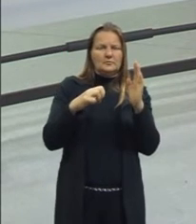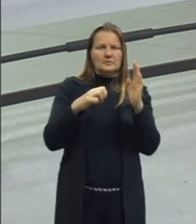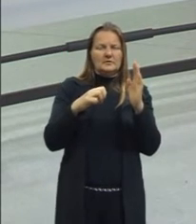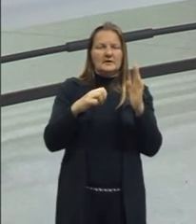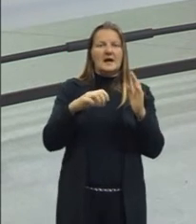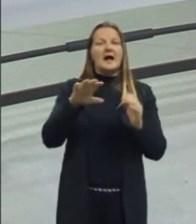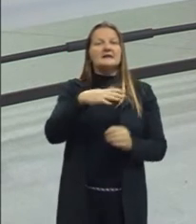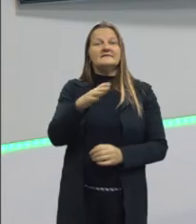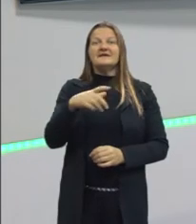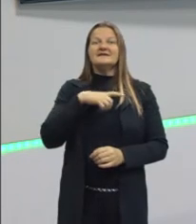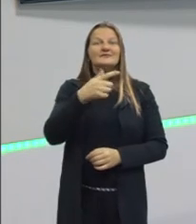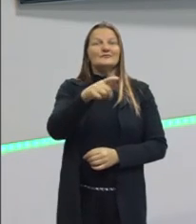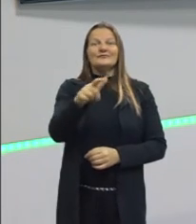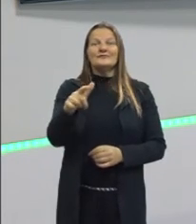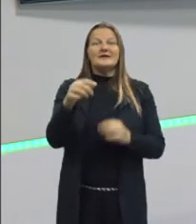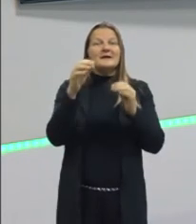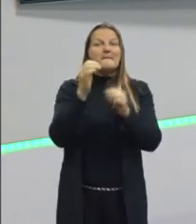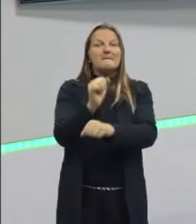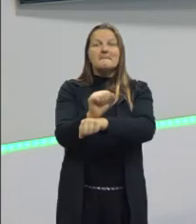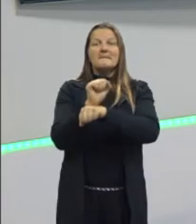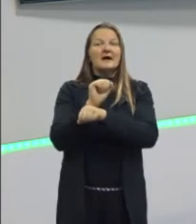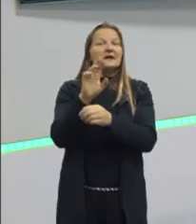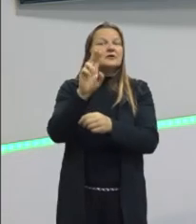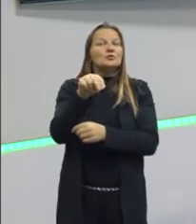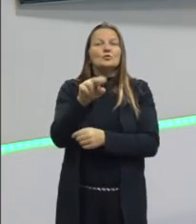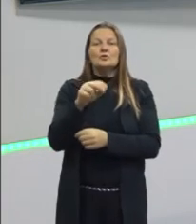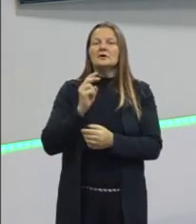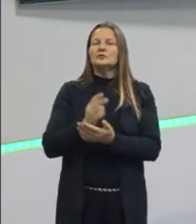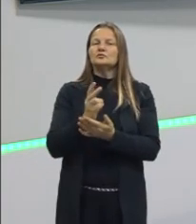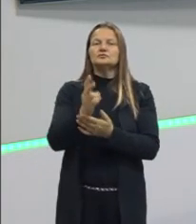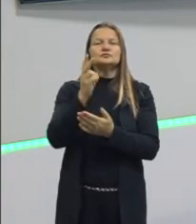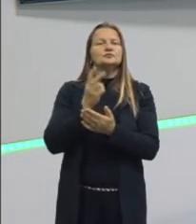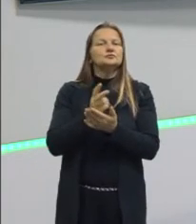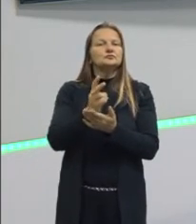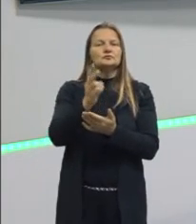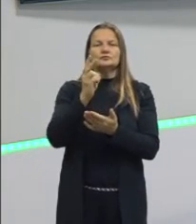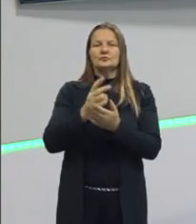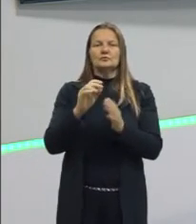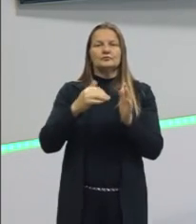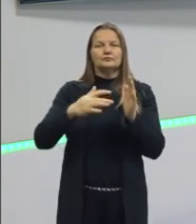necessariamente porque ele não vai parar o movimento vai ser contínuo